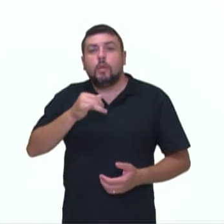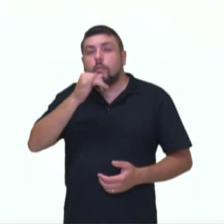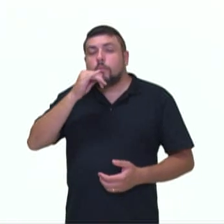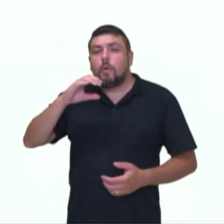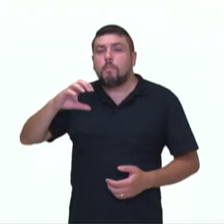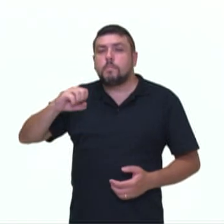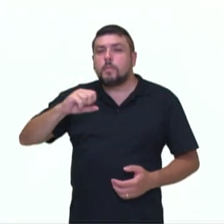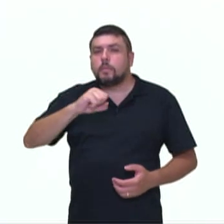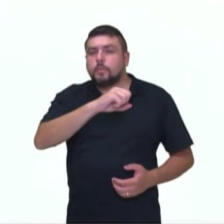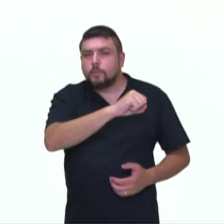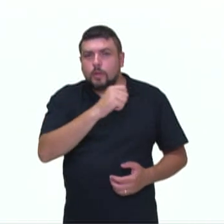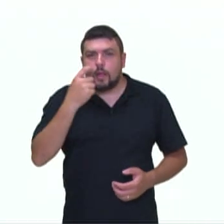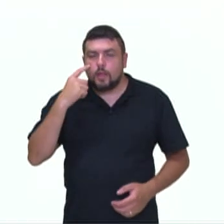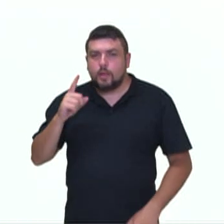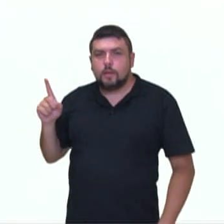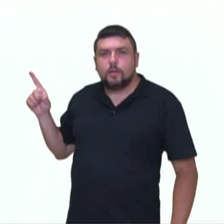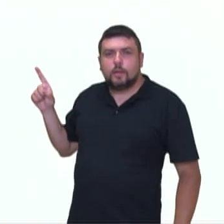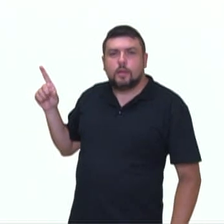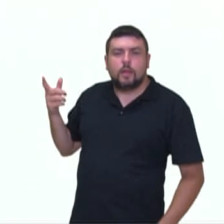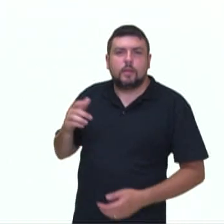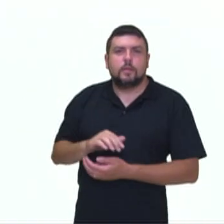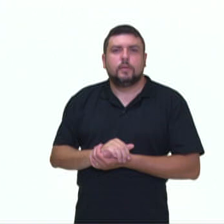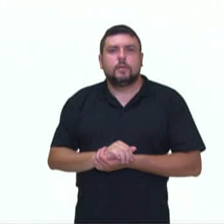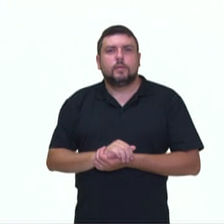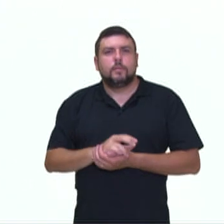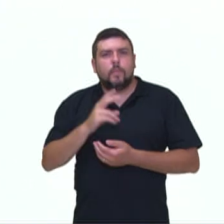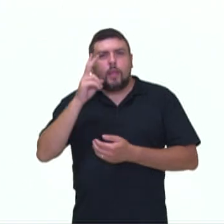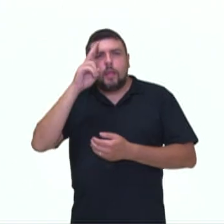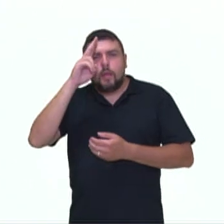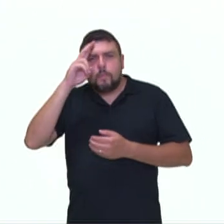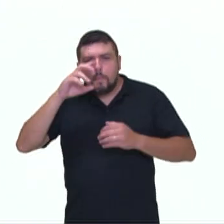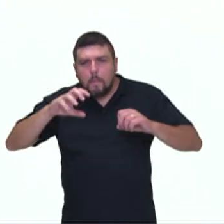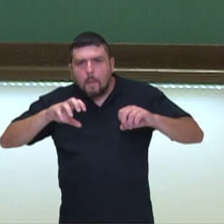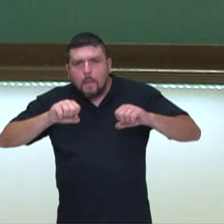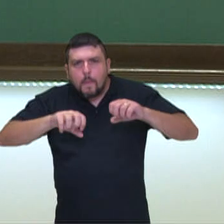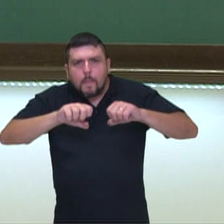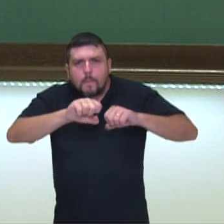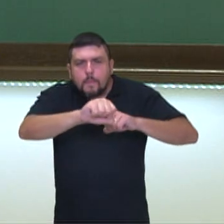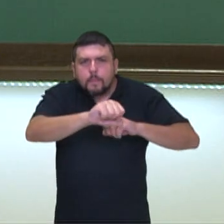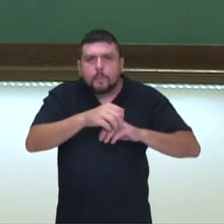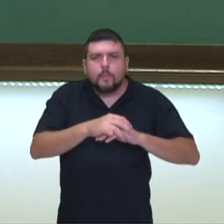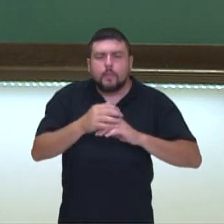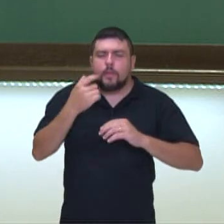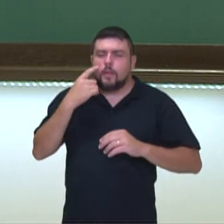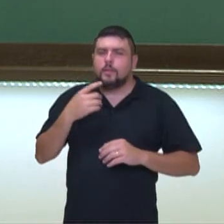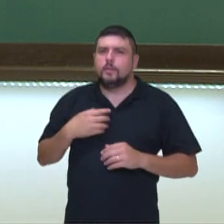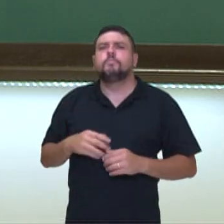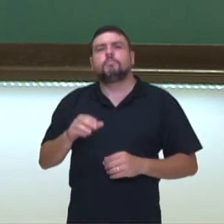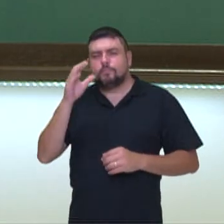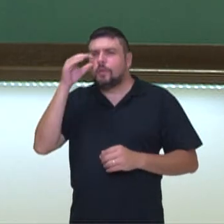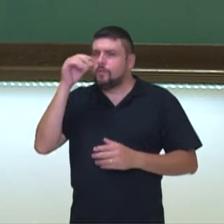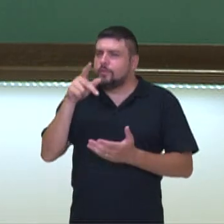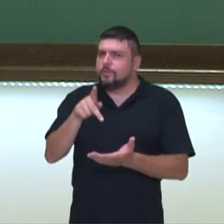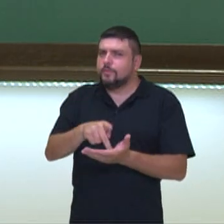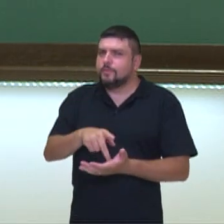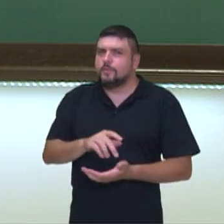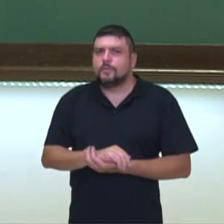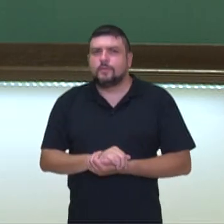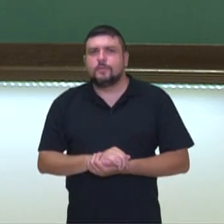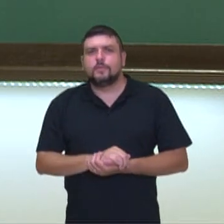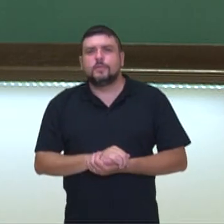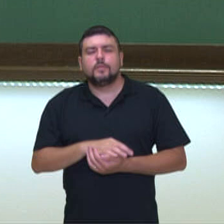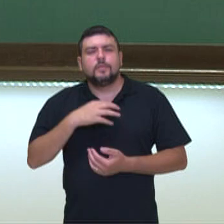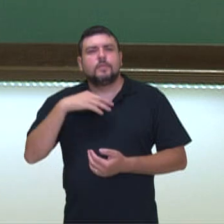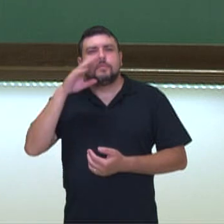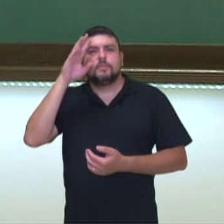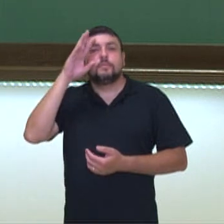traz aqui uma lembrança dos fantasminhas do Pac-Man, né? E isso é bem curioso, bem interessante. Então imagina,